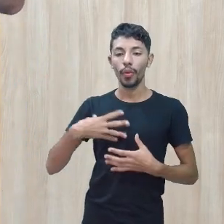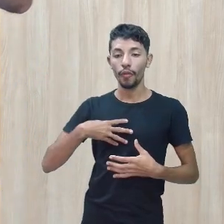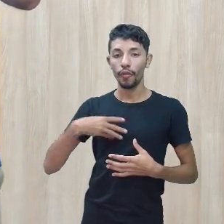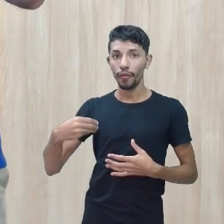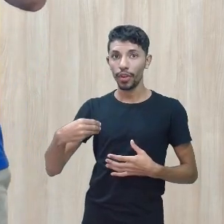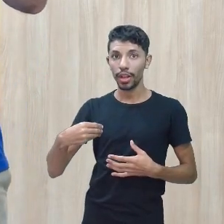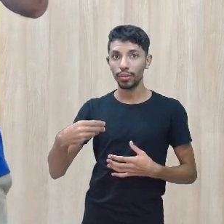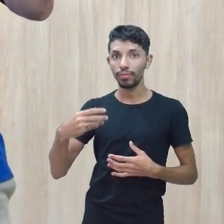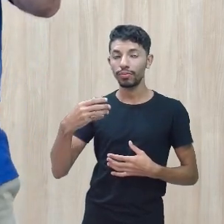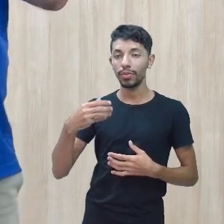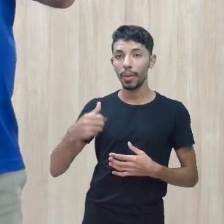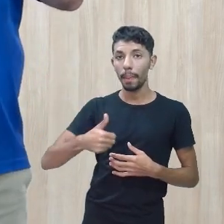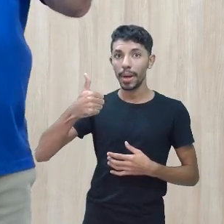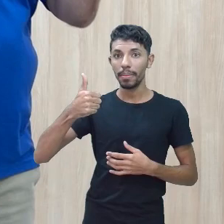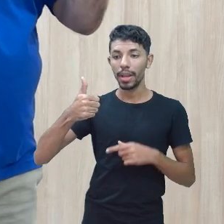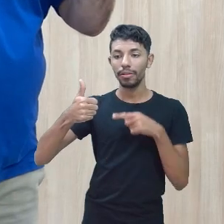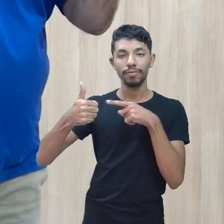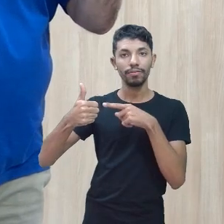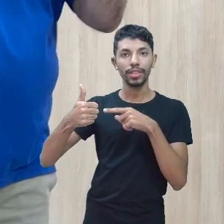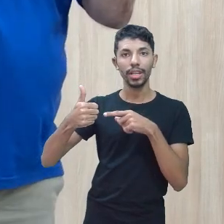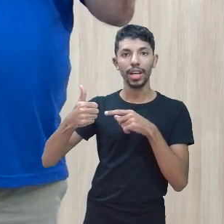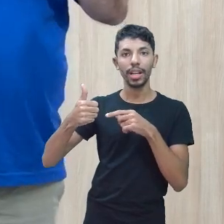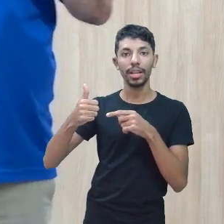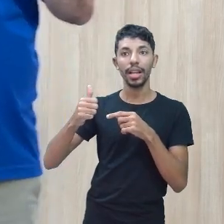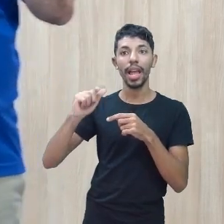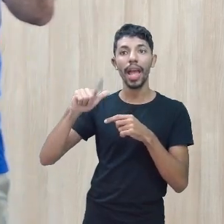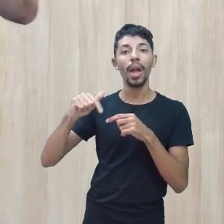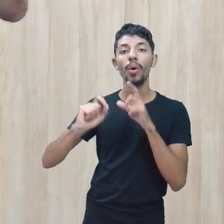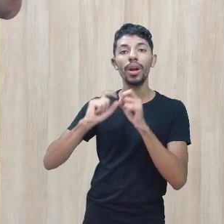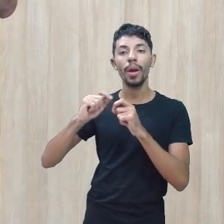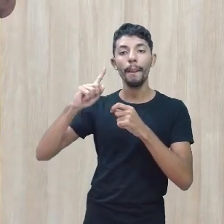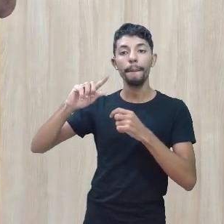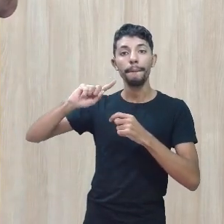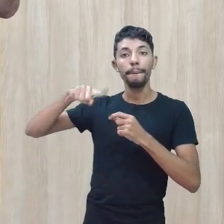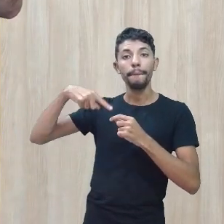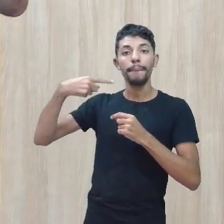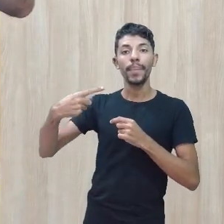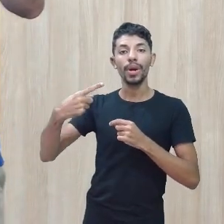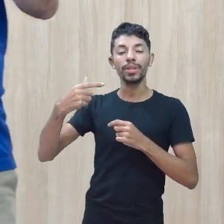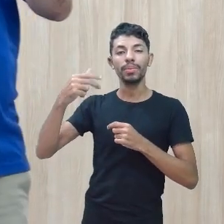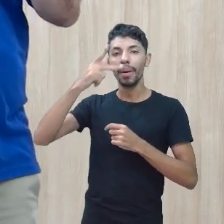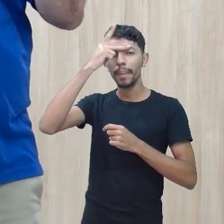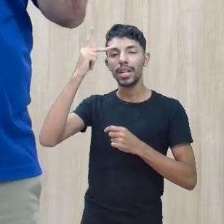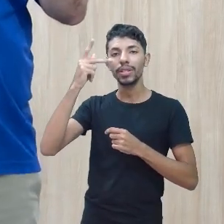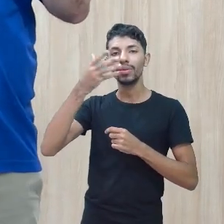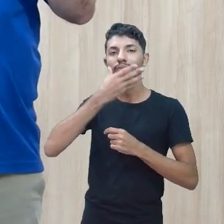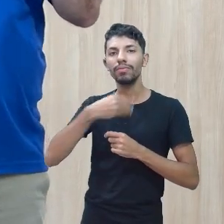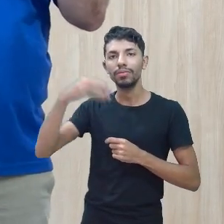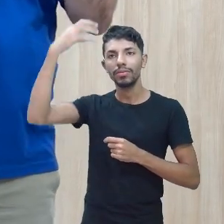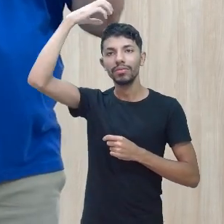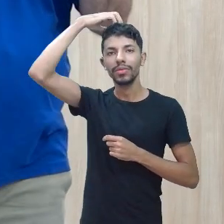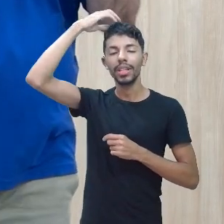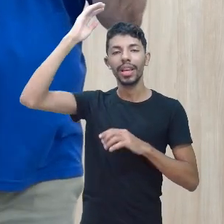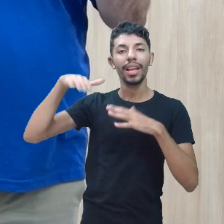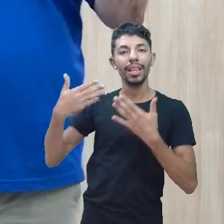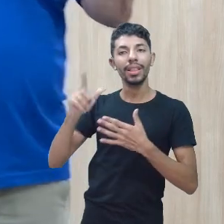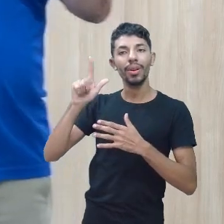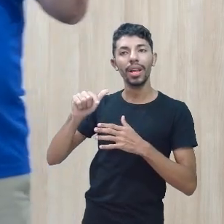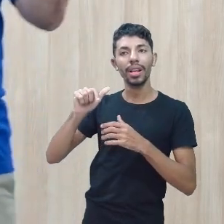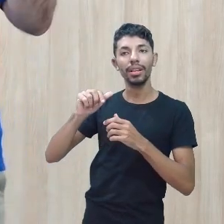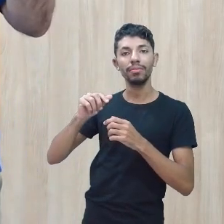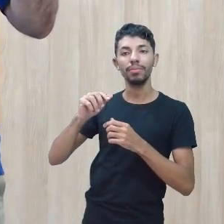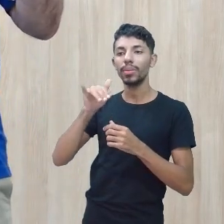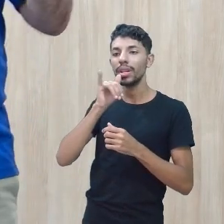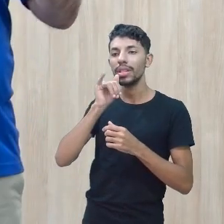ele vai sucedê-lo no governo. Então, ele se torna rei por meio de uma sucessão hereditária,